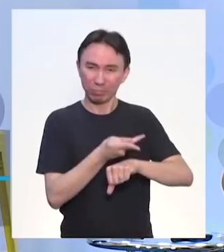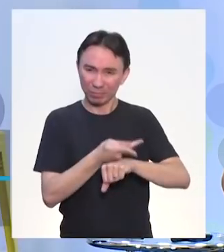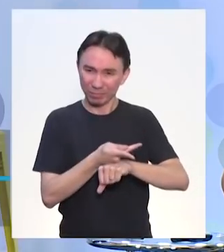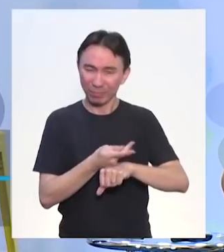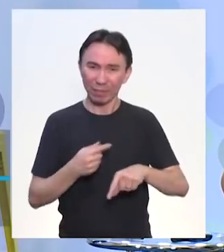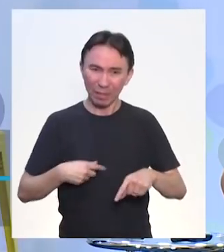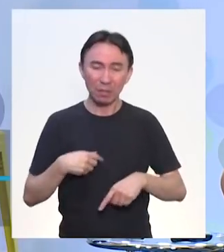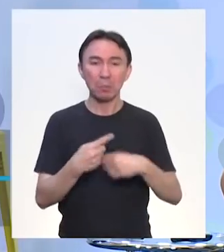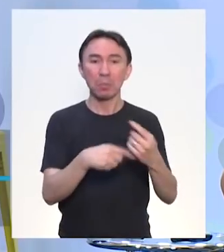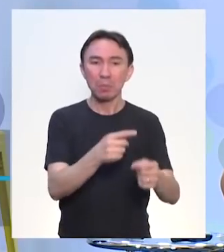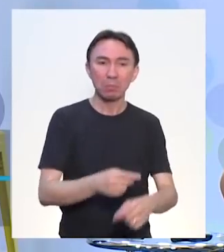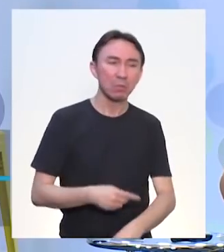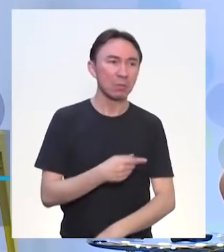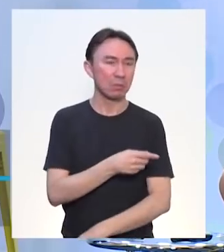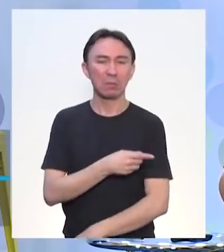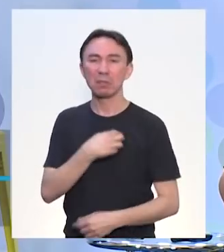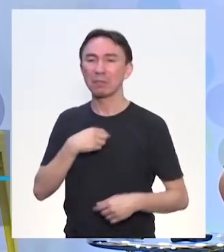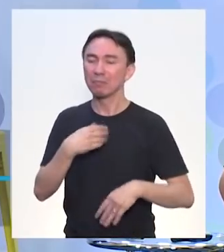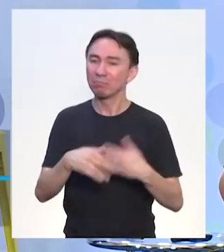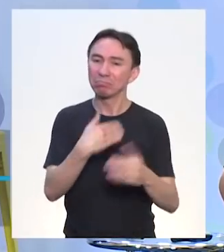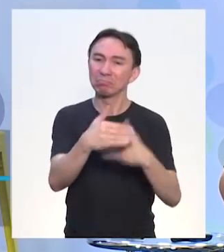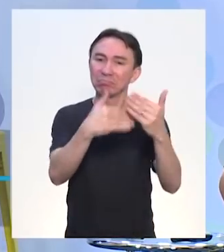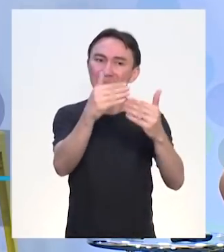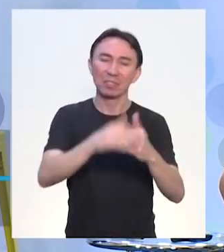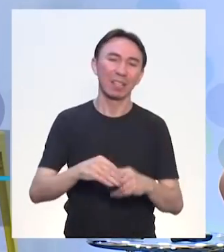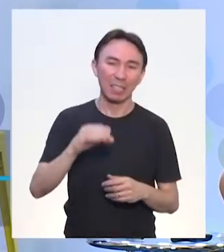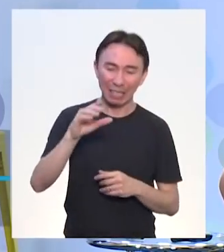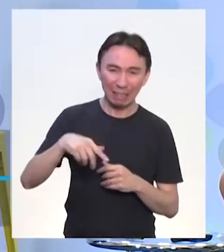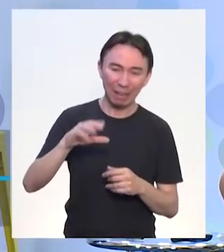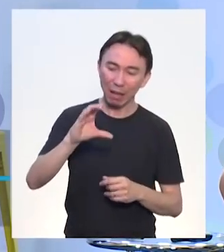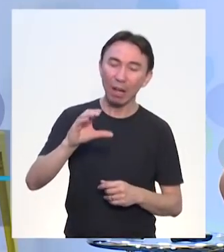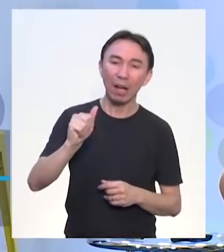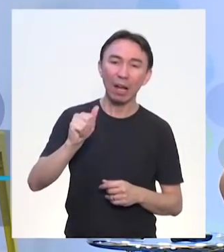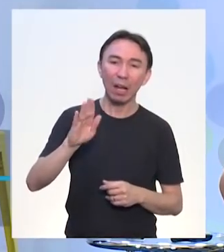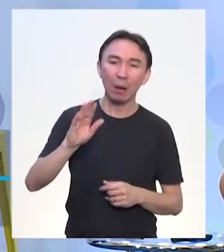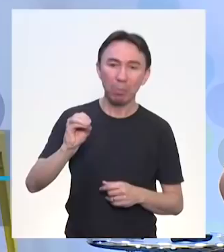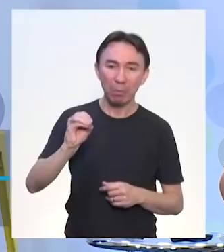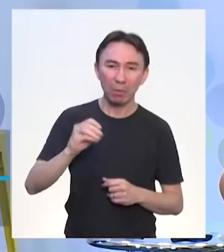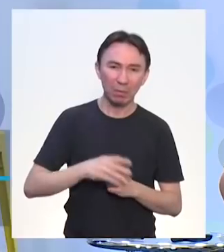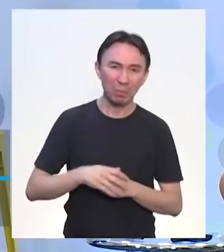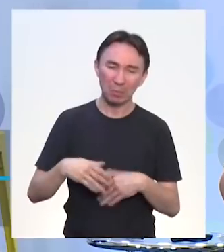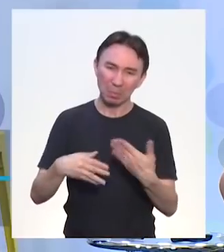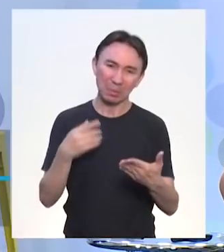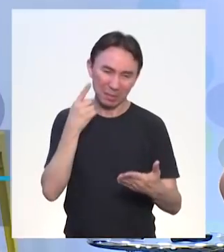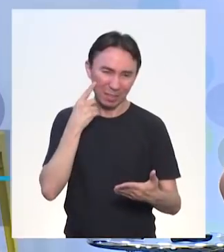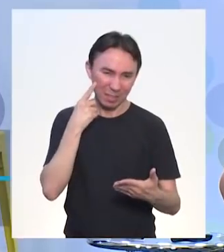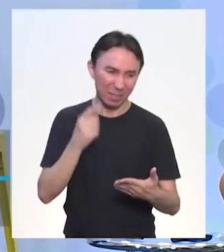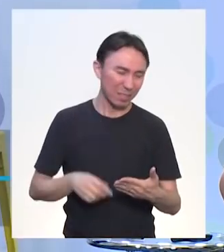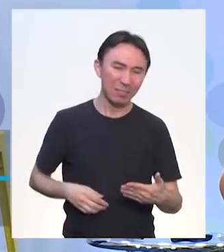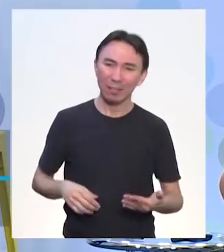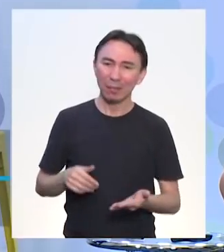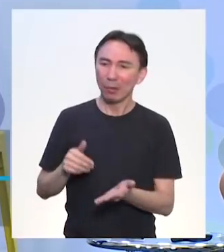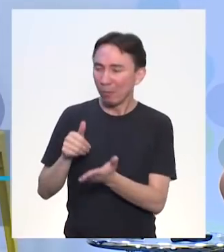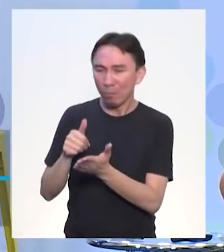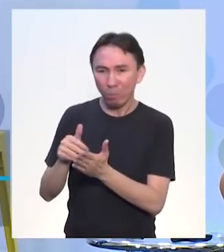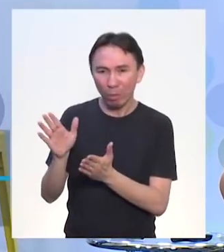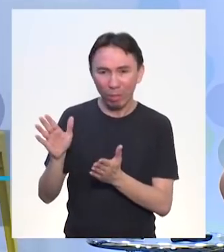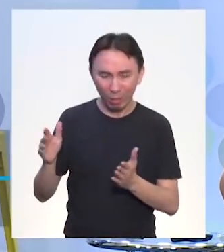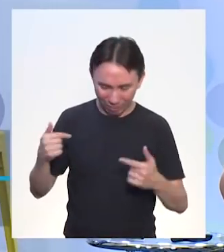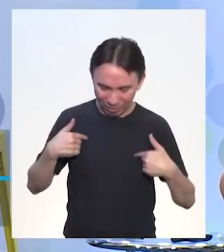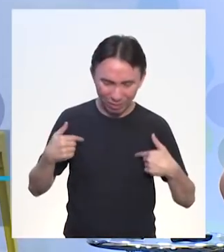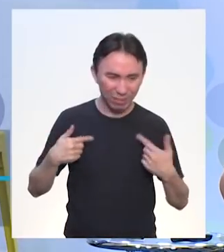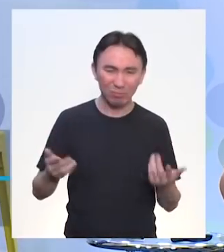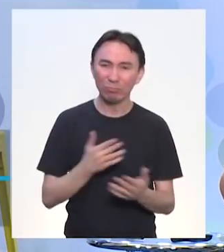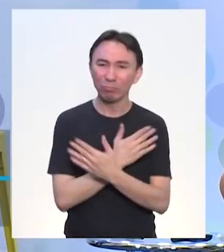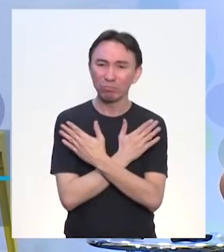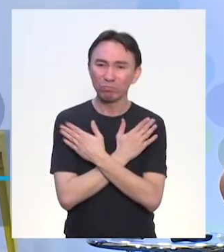desempregada em Munique, que começa a frequentar bares. Munique é conhecida mundialmente como a capital da cerveja,